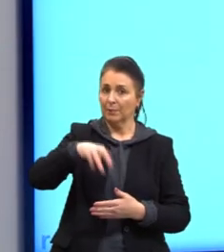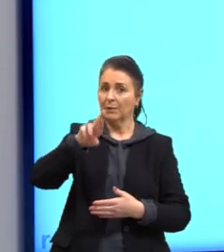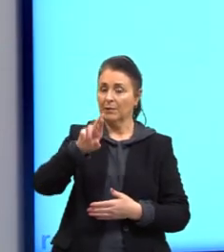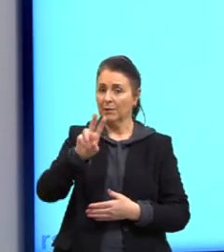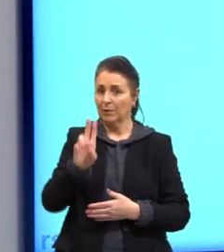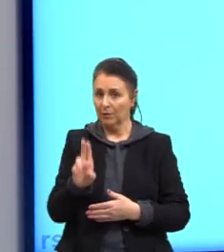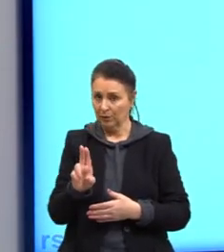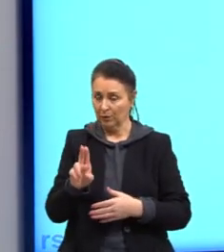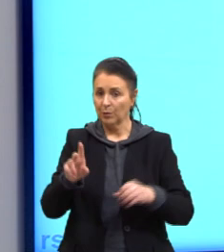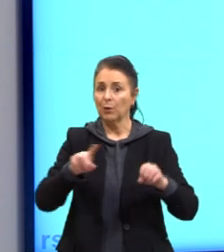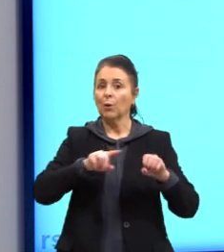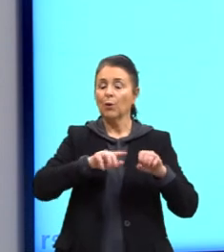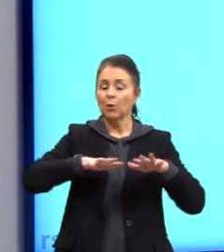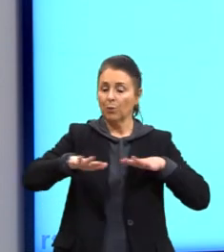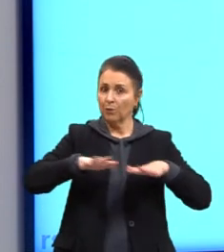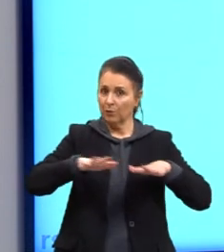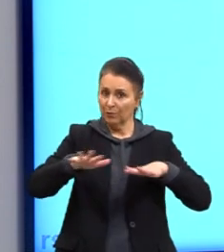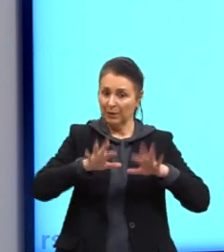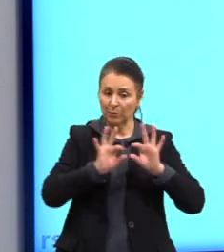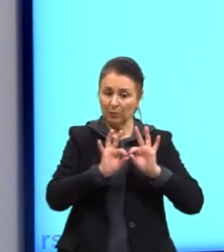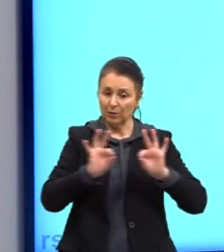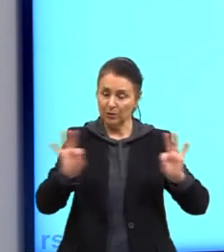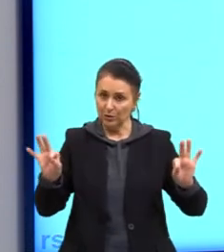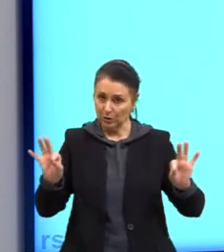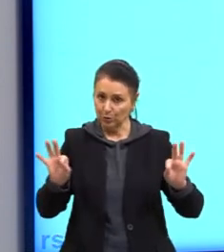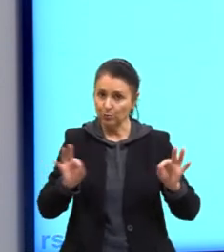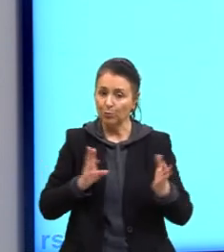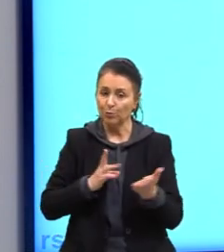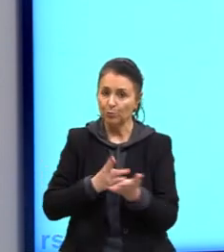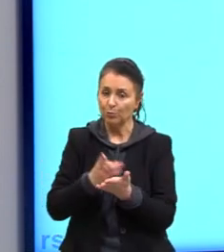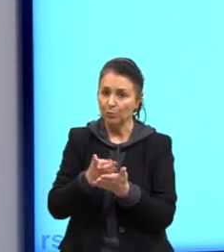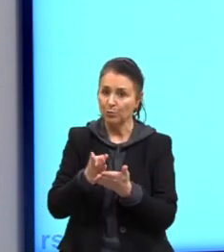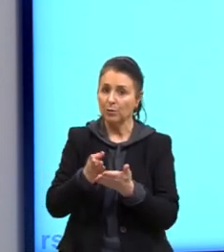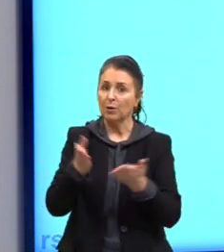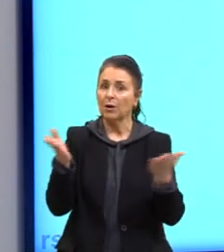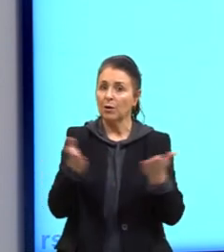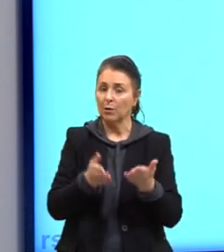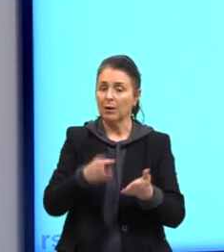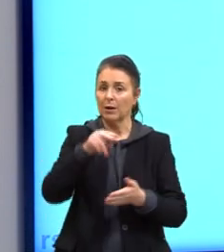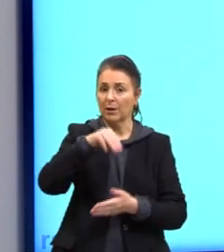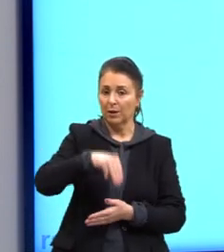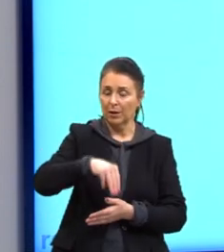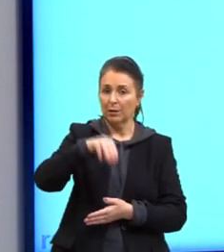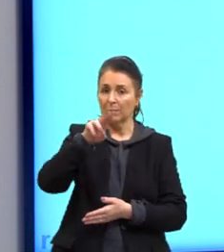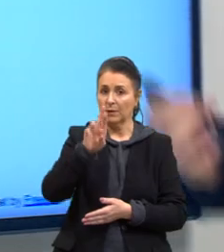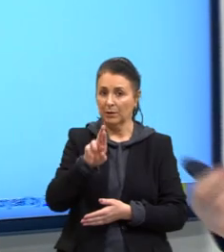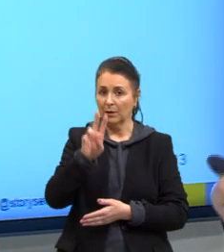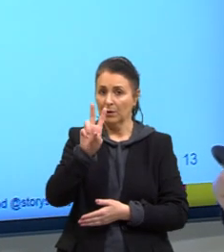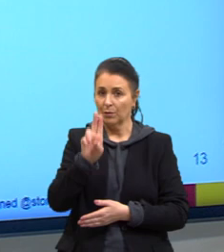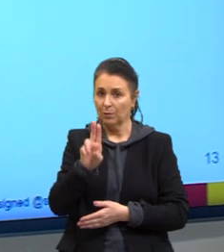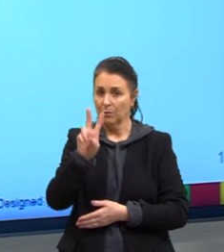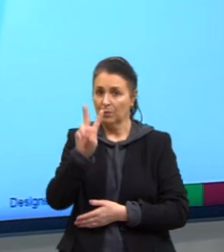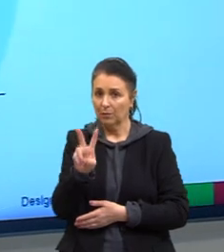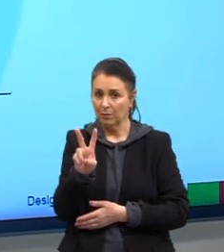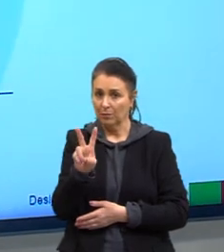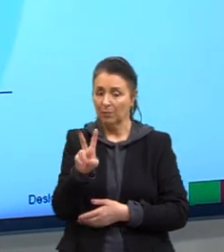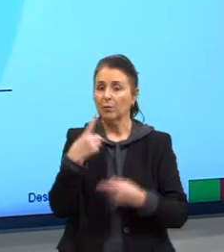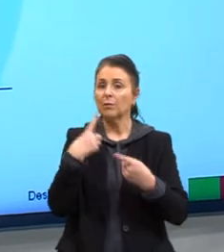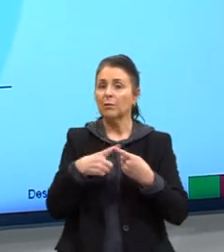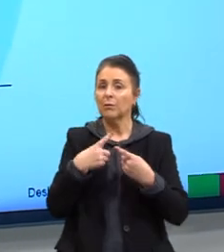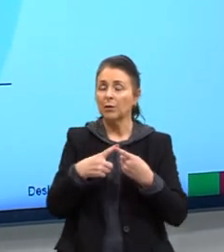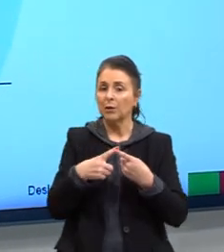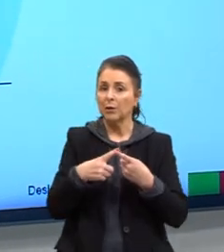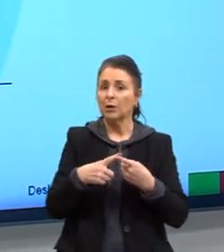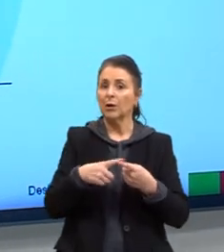movimento retilíneo e uniforme e também sobre o Mr juve Qual é a diferença entre os dois no a